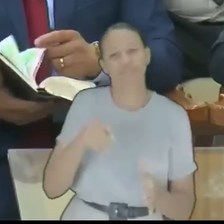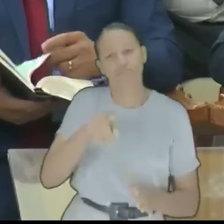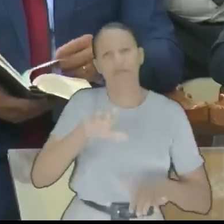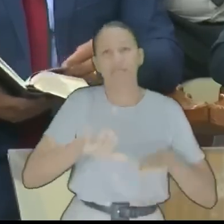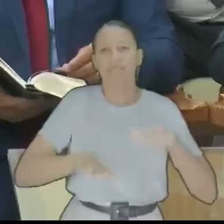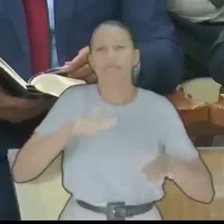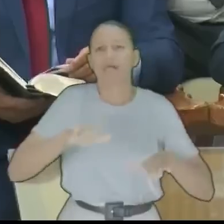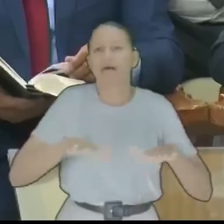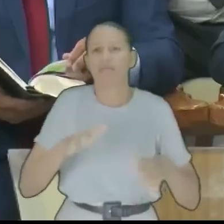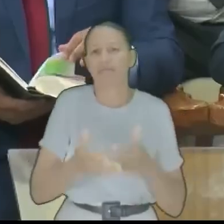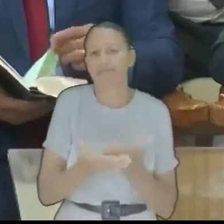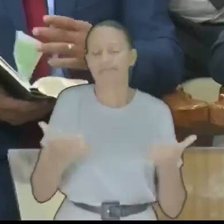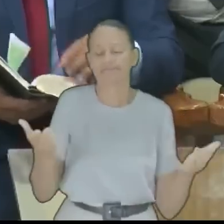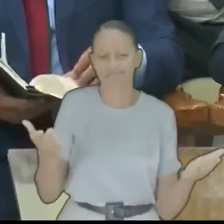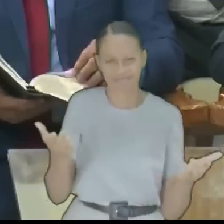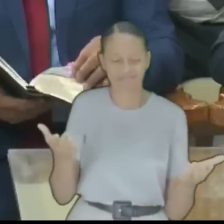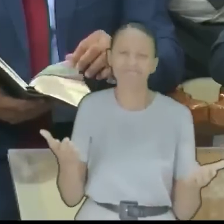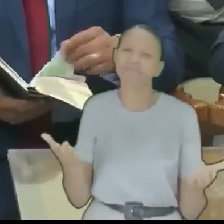talvez seja,